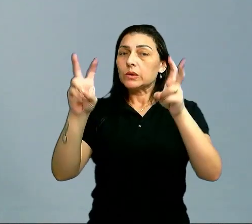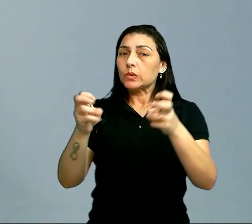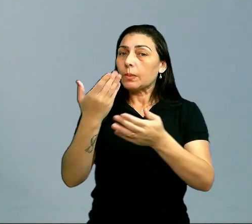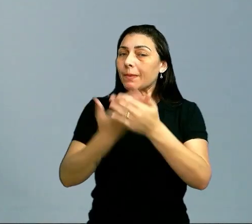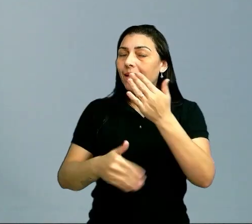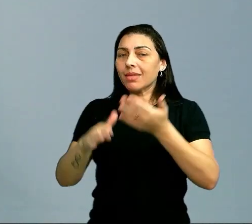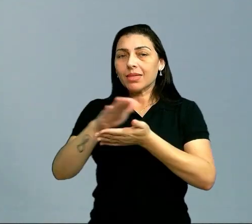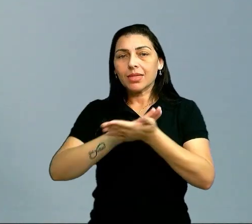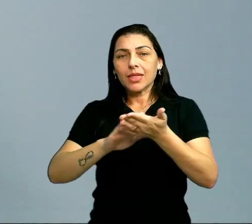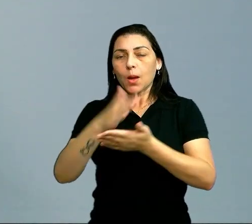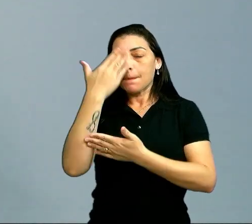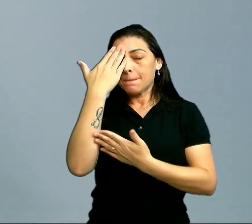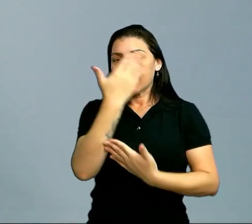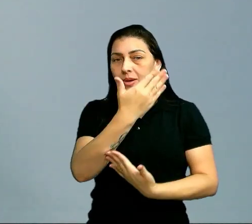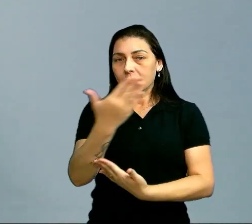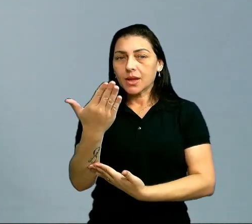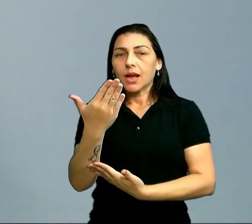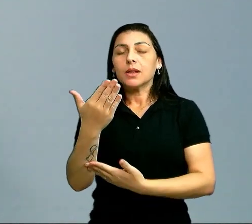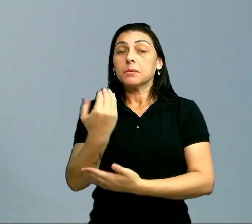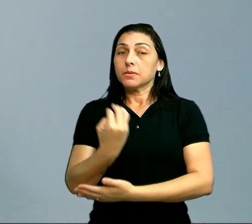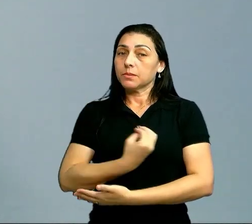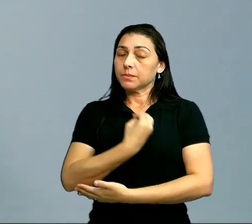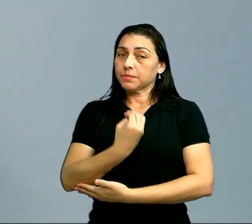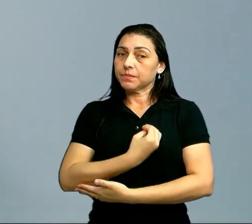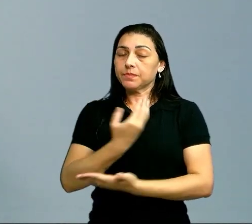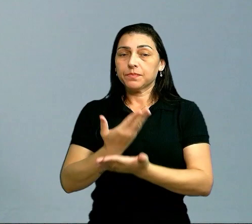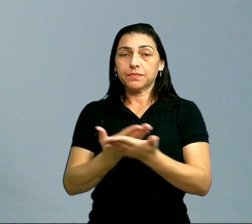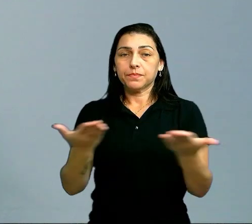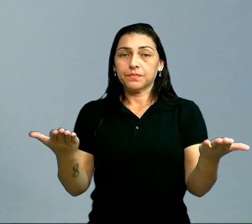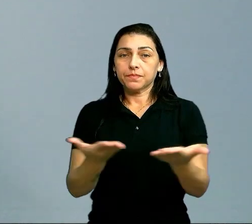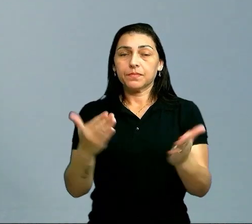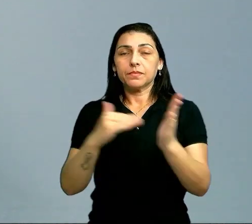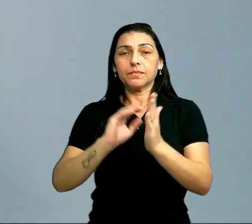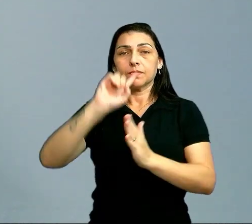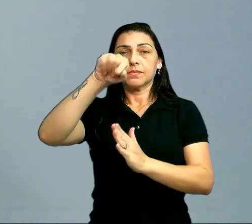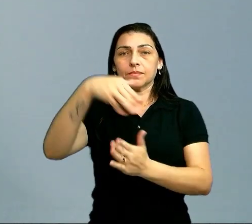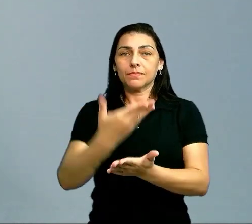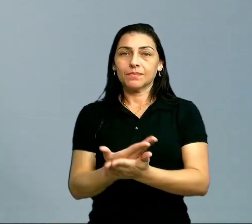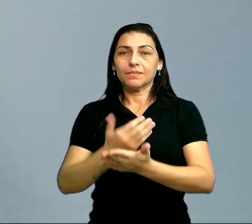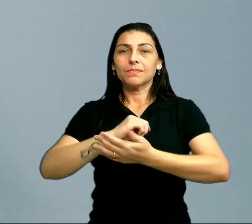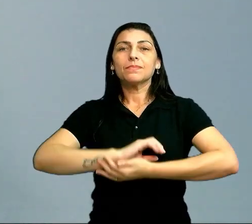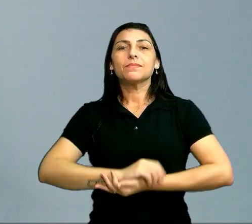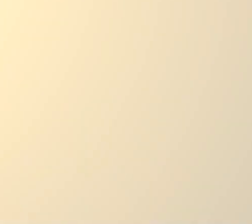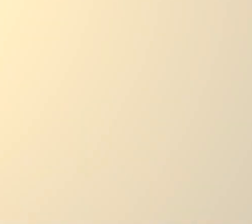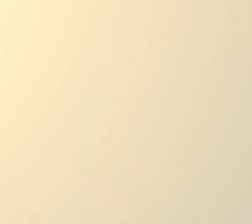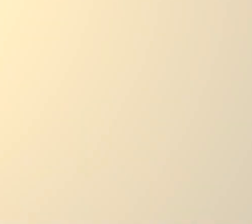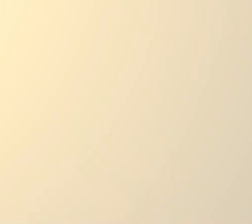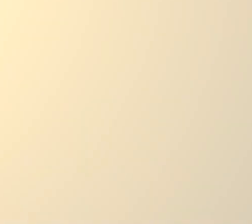perca nada. Muito obrigado pela sua participação na aula de hoje e até a próxima aula.